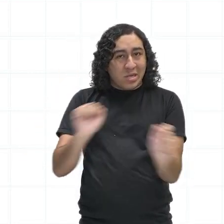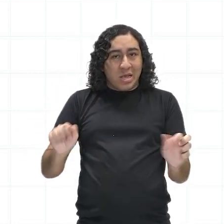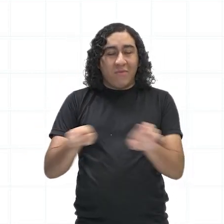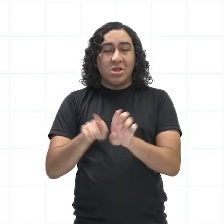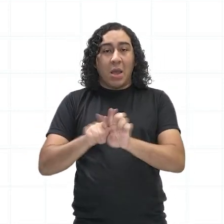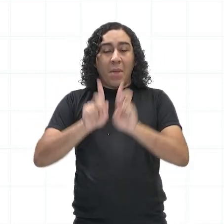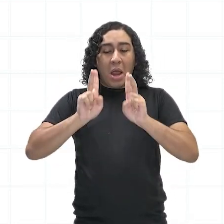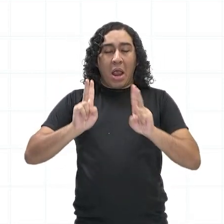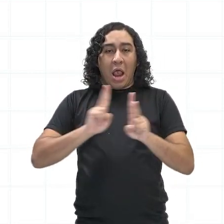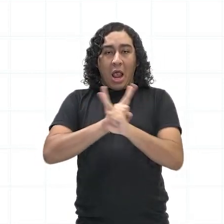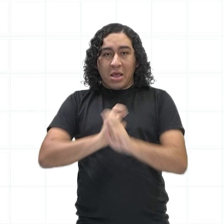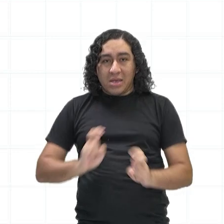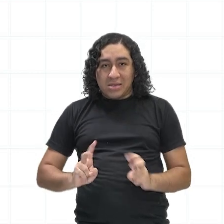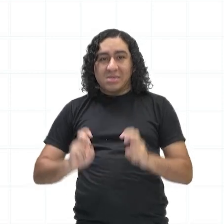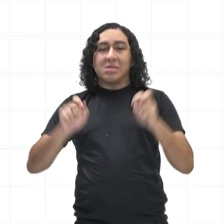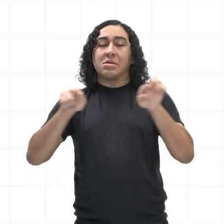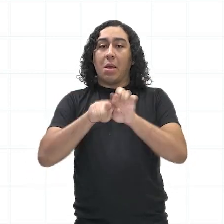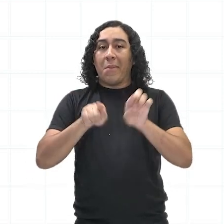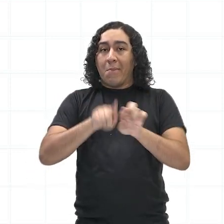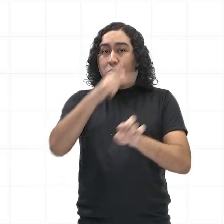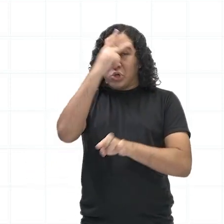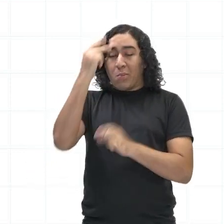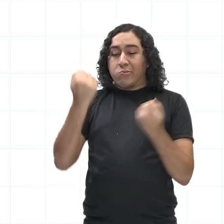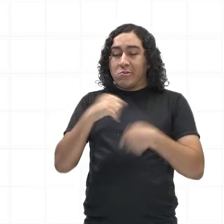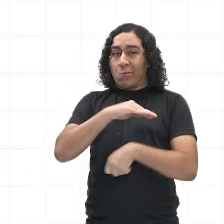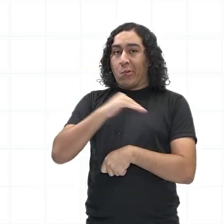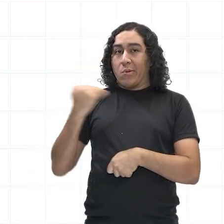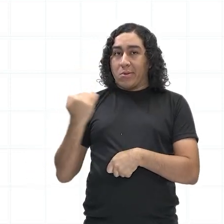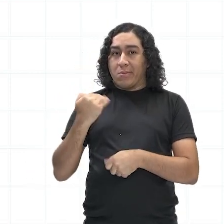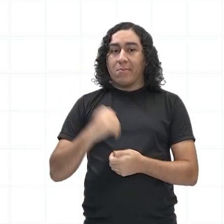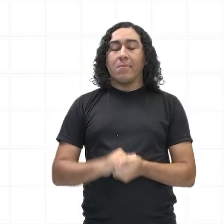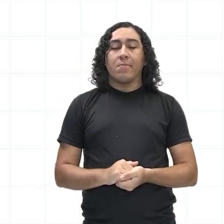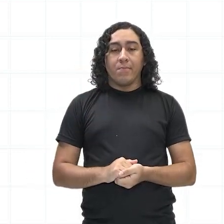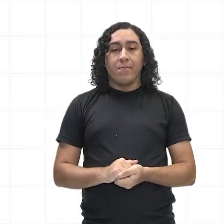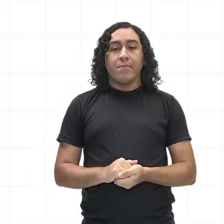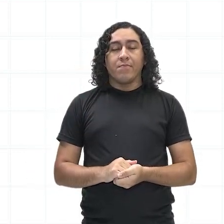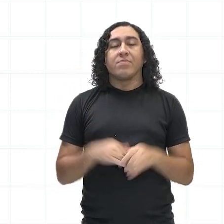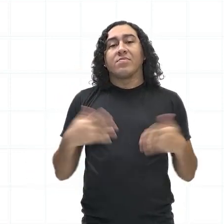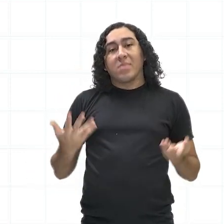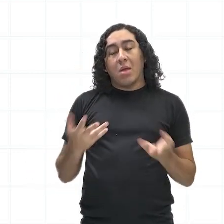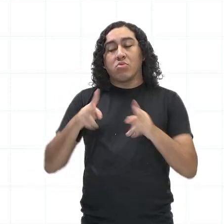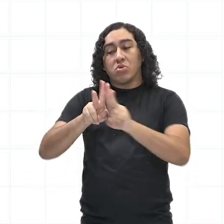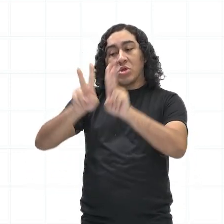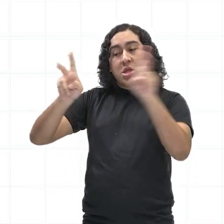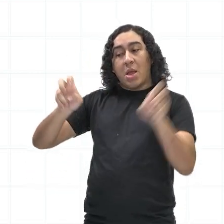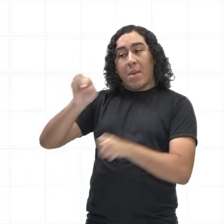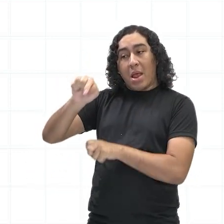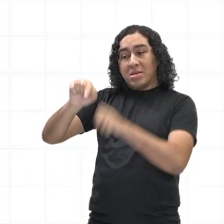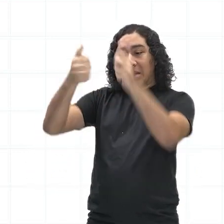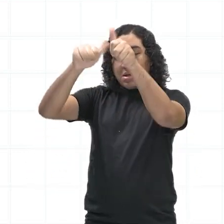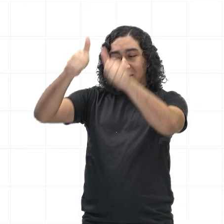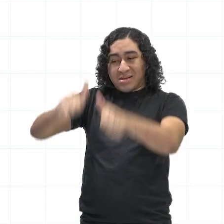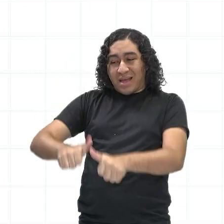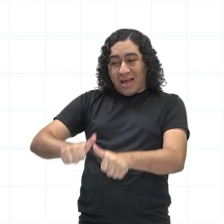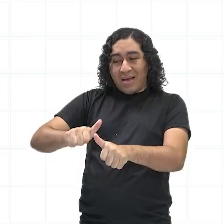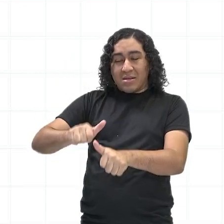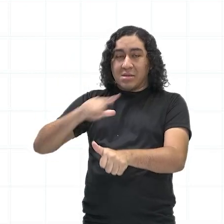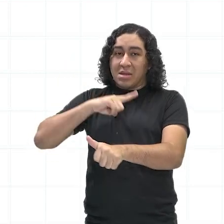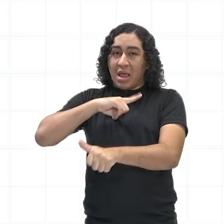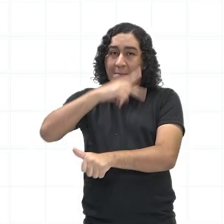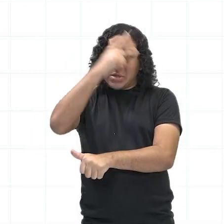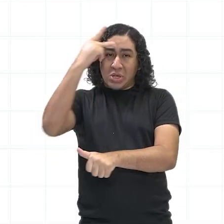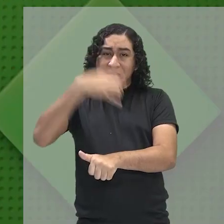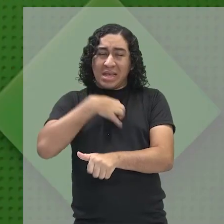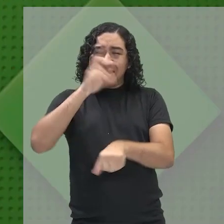a morte. Então a gente está observando aí justamente sobre as ISTs, vendo ali que nem todas vão apresentar sinais e sintomas.